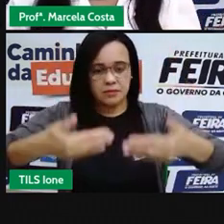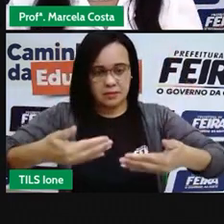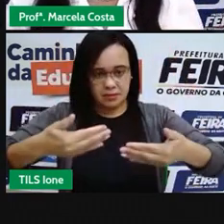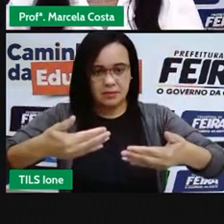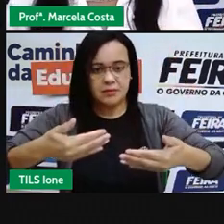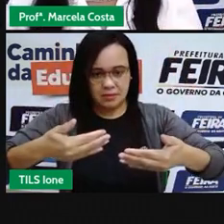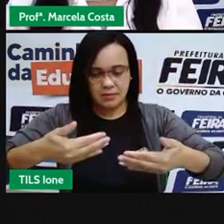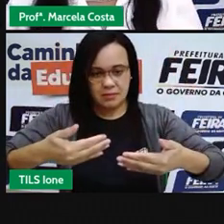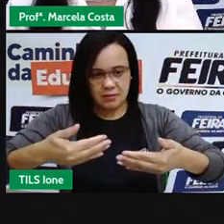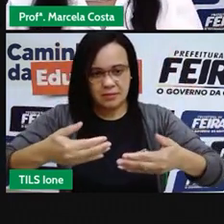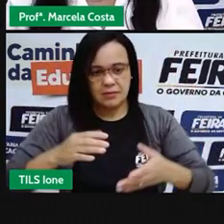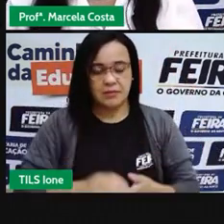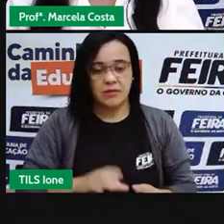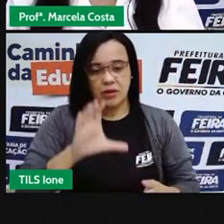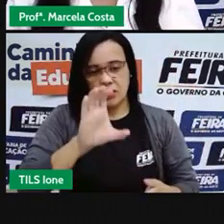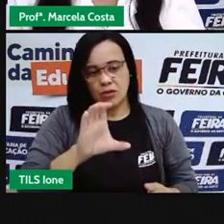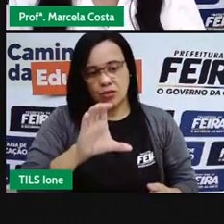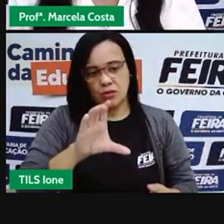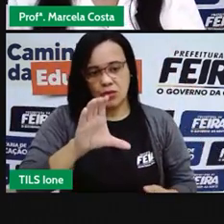do Cuca, tá?